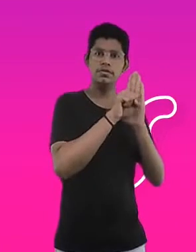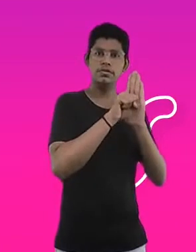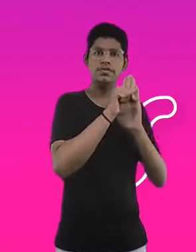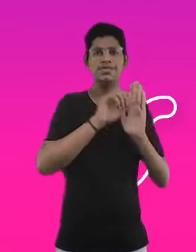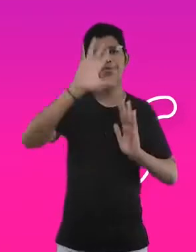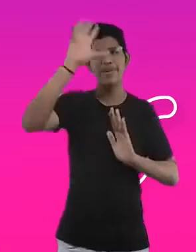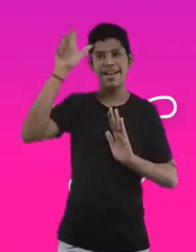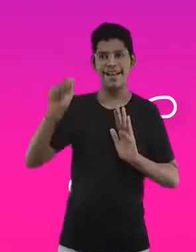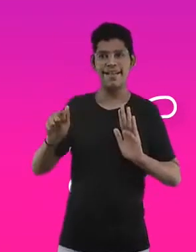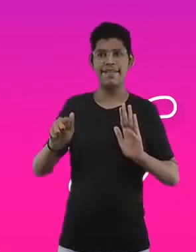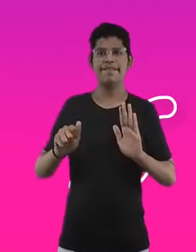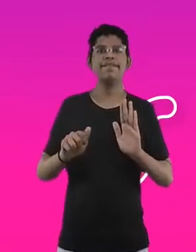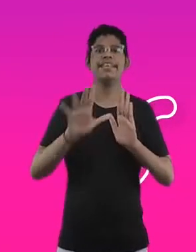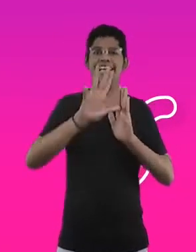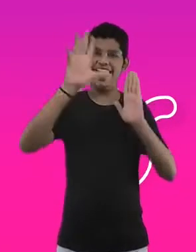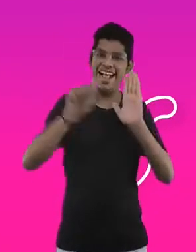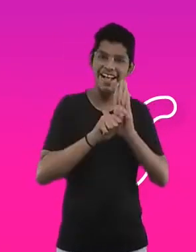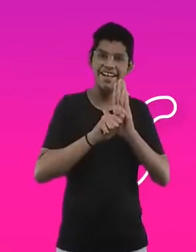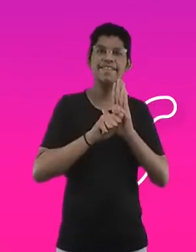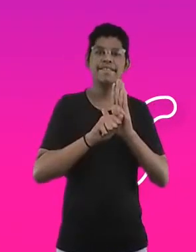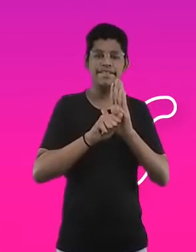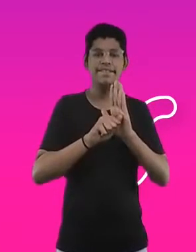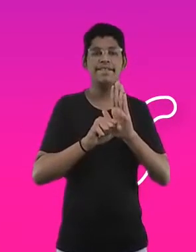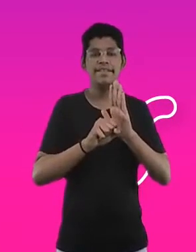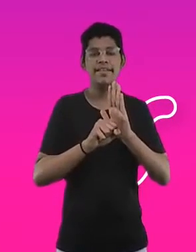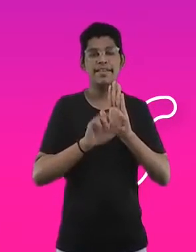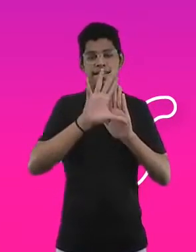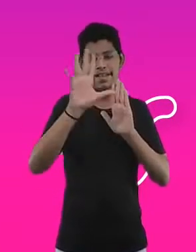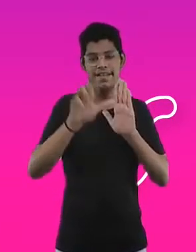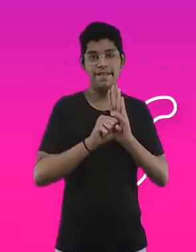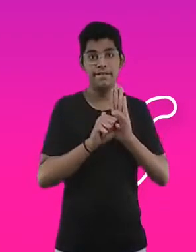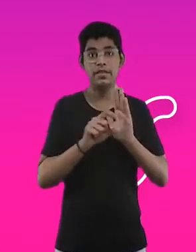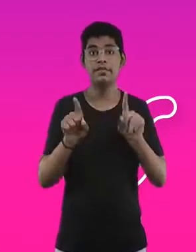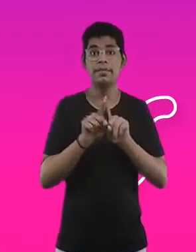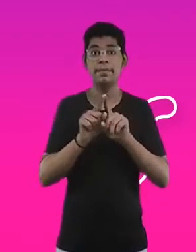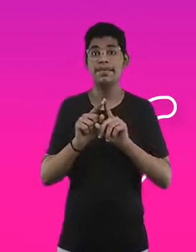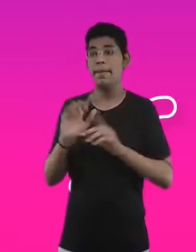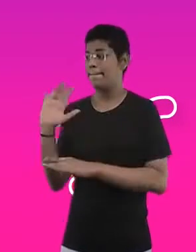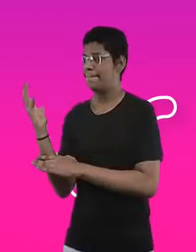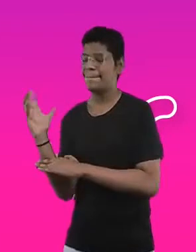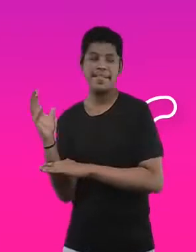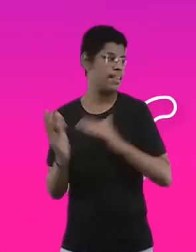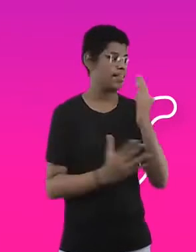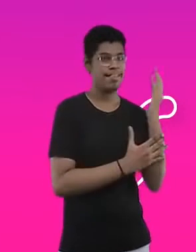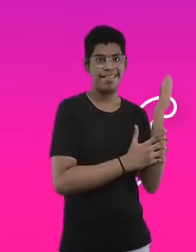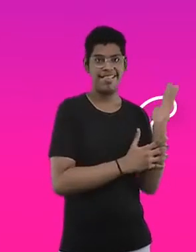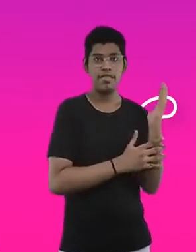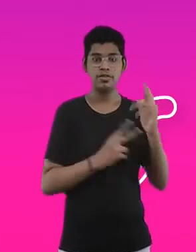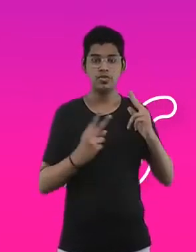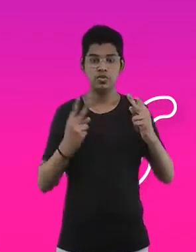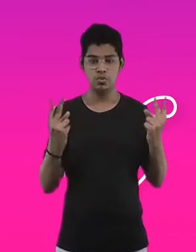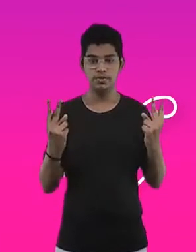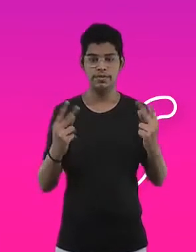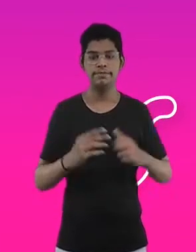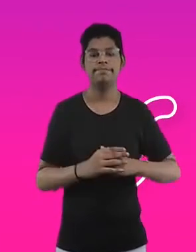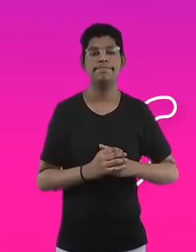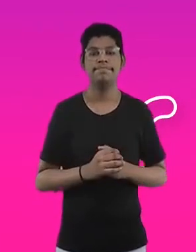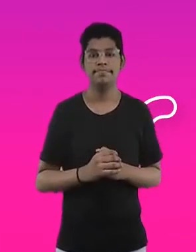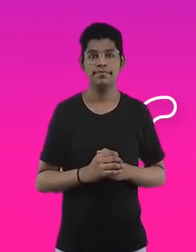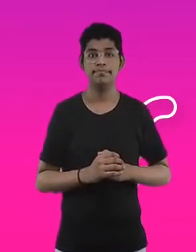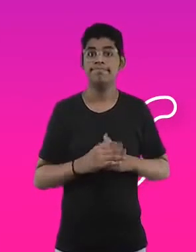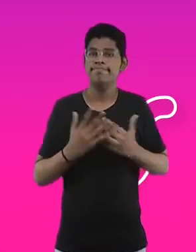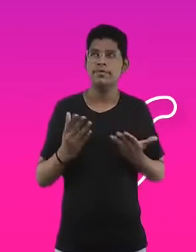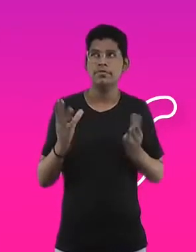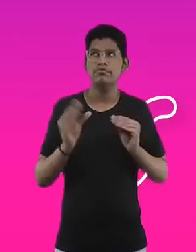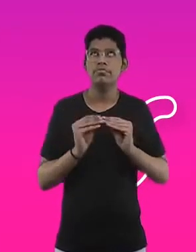africanos. E tenho 2 plantas. Enfim, bom, acho que é isso. Ah, eu também